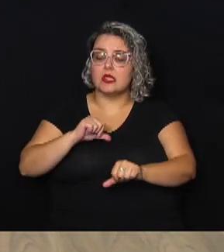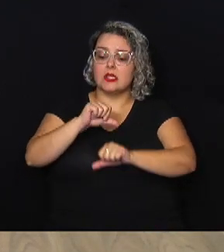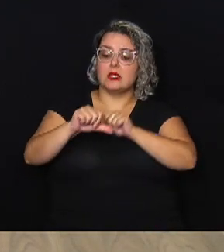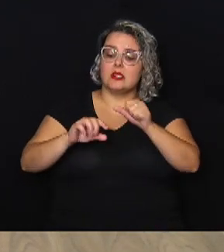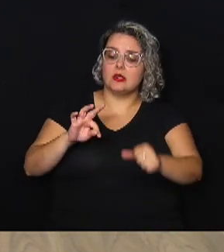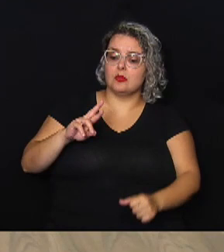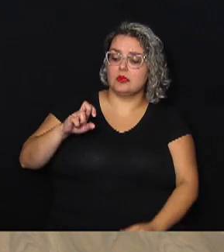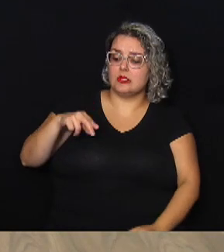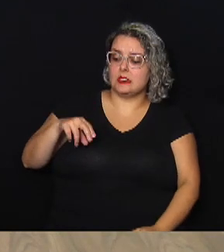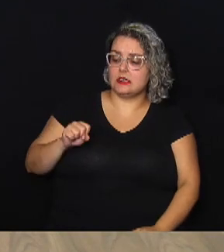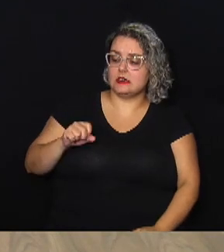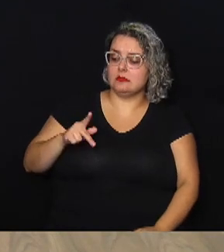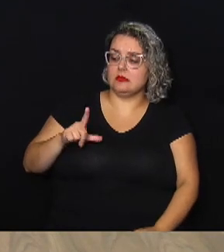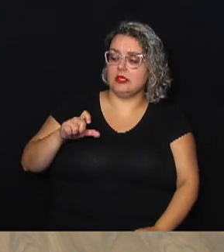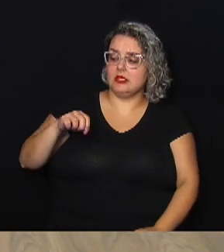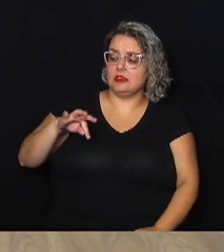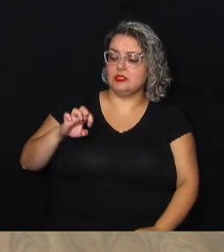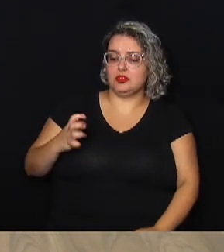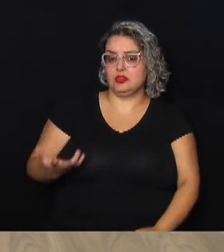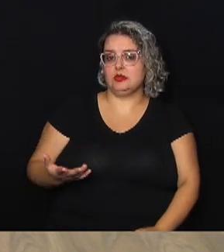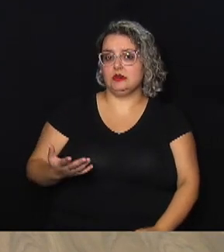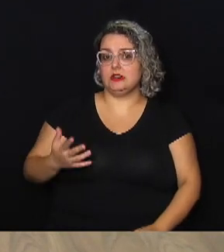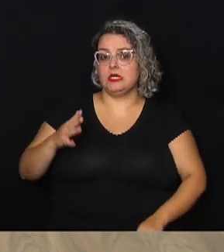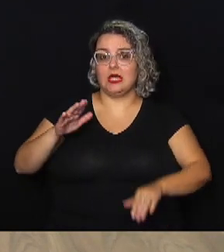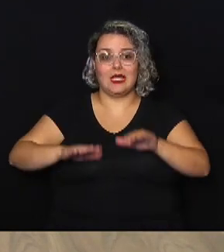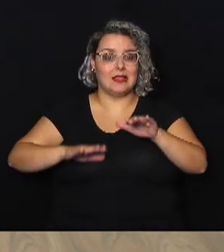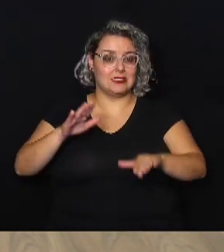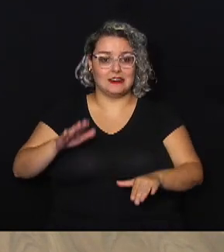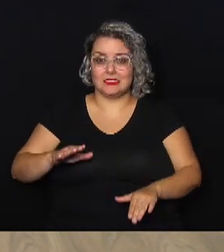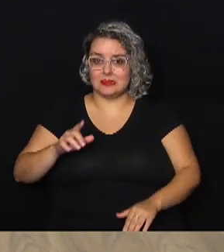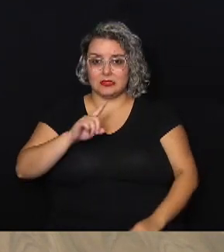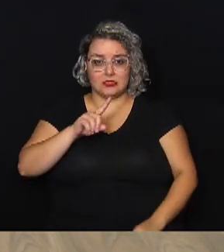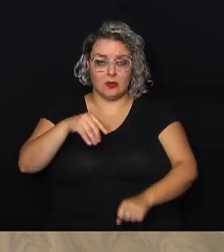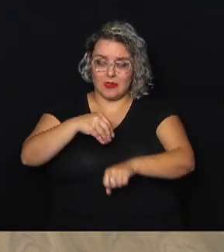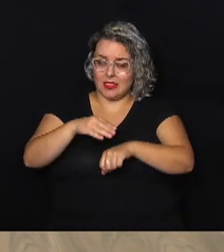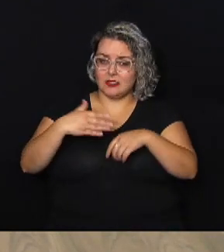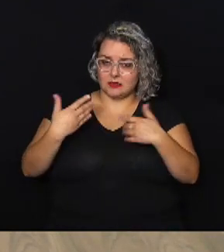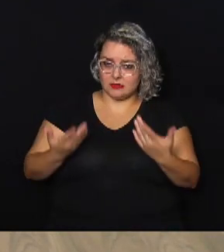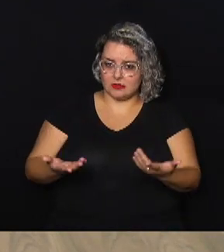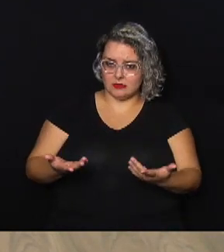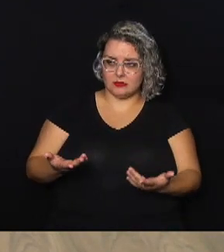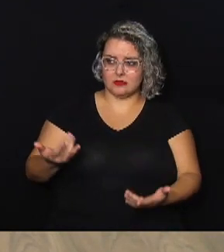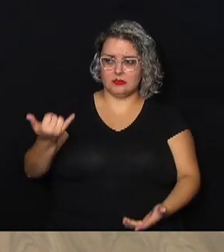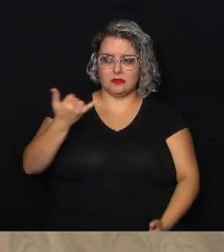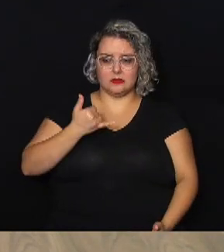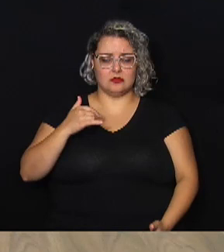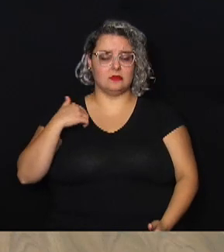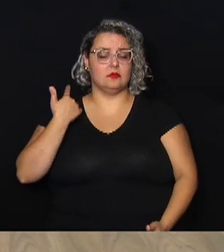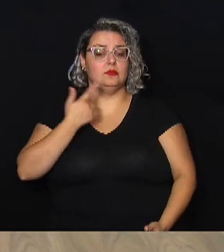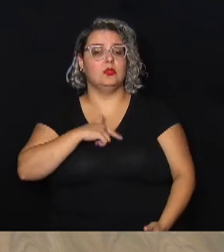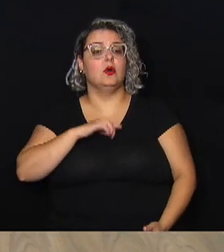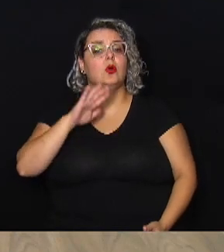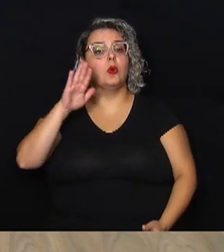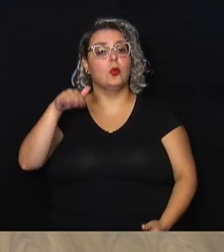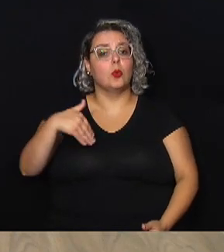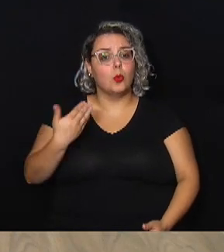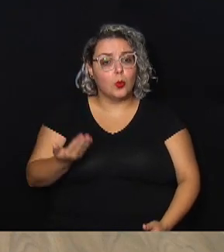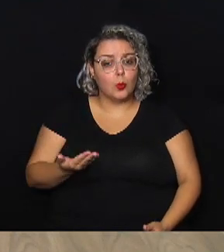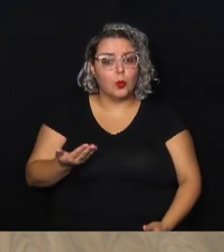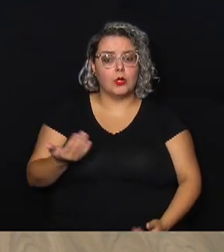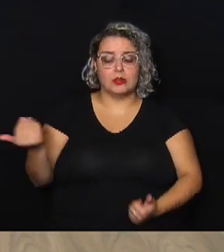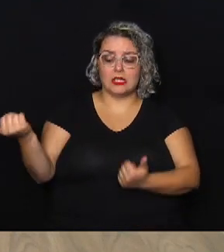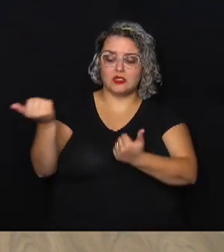Eu lembro que o senhor disse em alguma resposta que nem sempre ele é indicado. Então conta agora pra gente quando o transplante